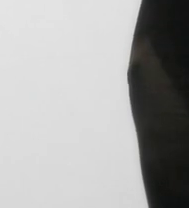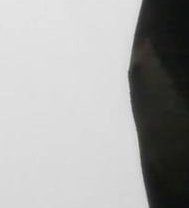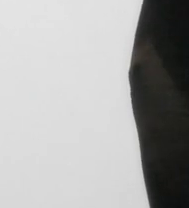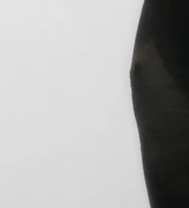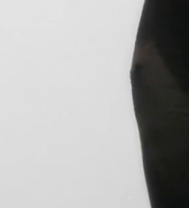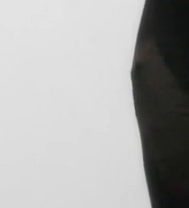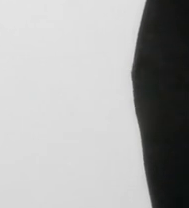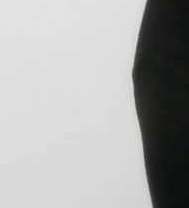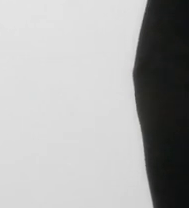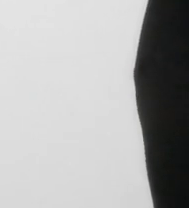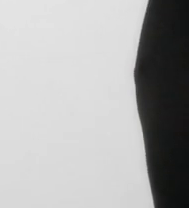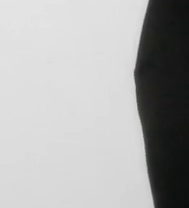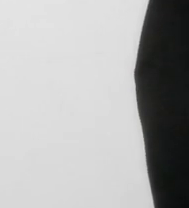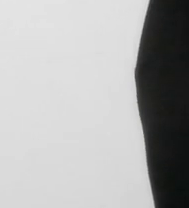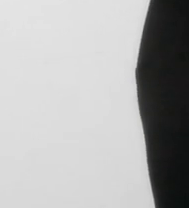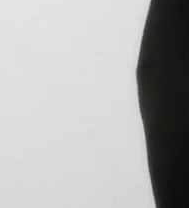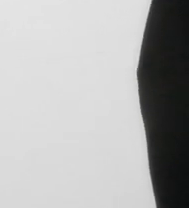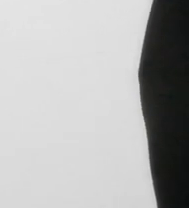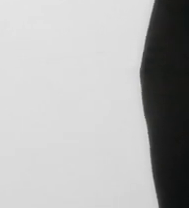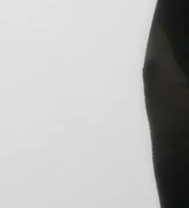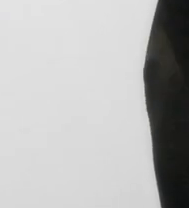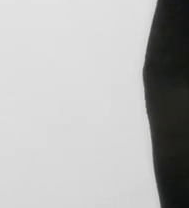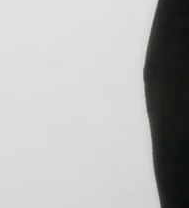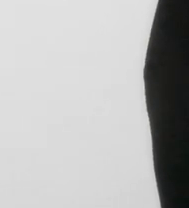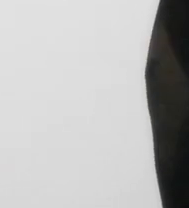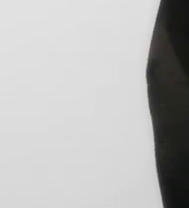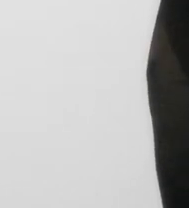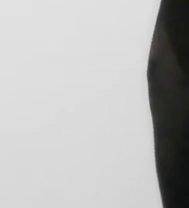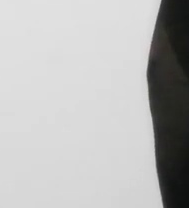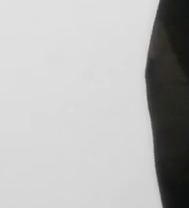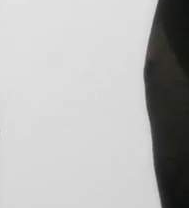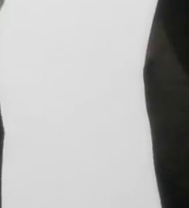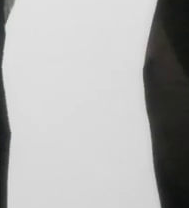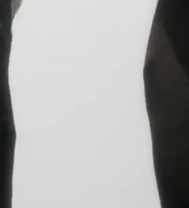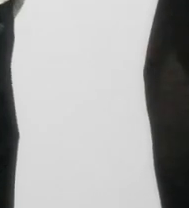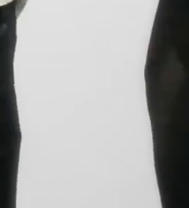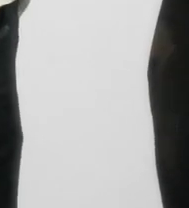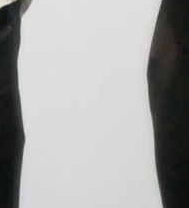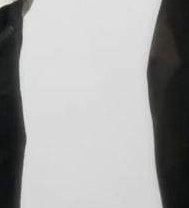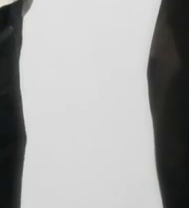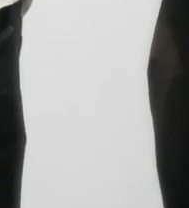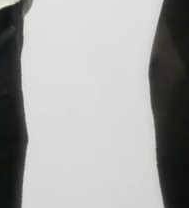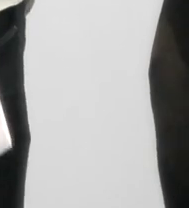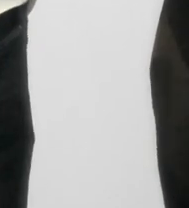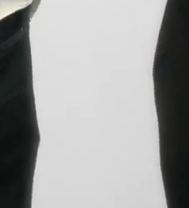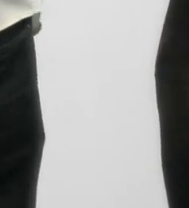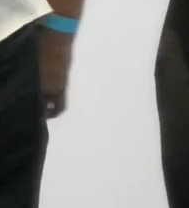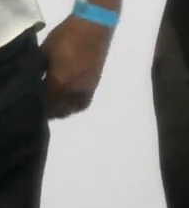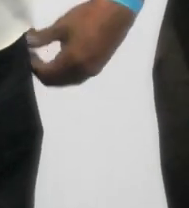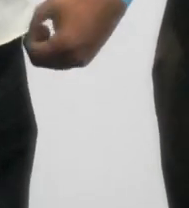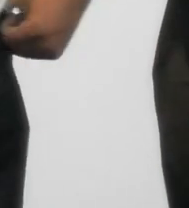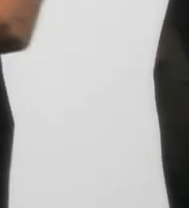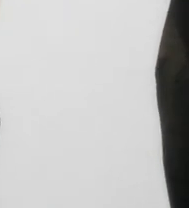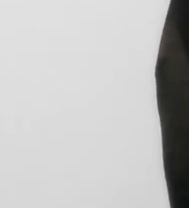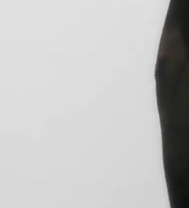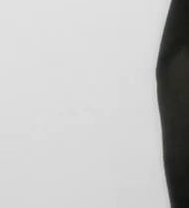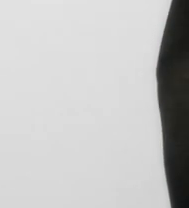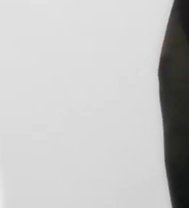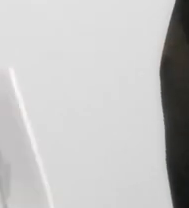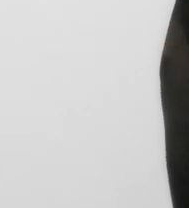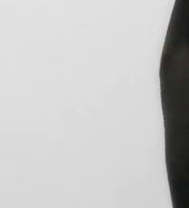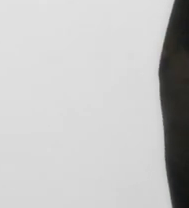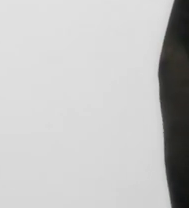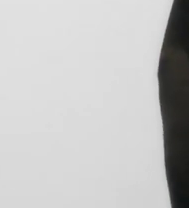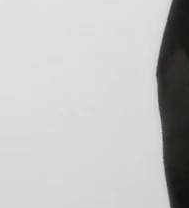quando eh tivemos o laudo do Thomas eu não sabia nem o que era o eu não sabia o que era autismo eu achava que meu filho tinha